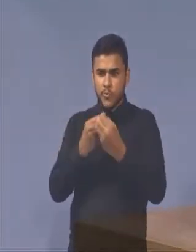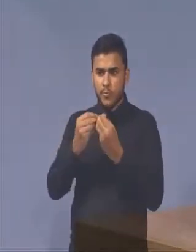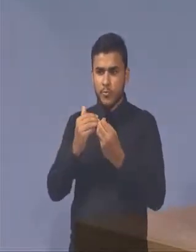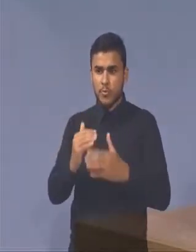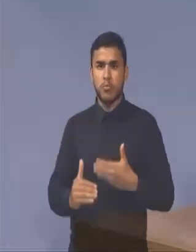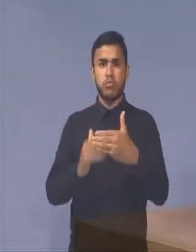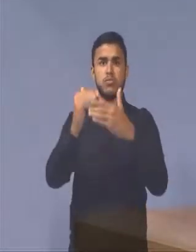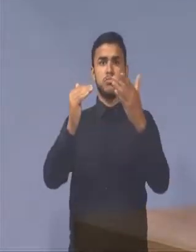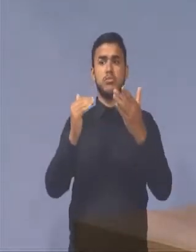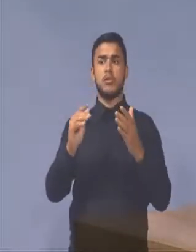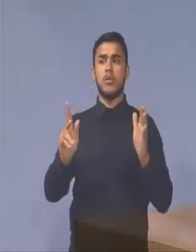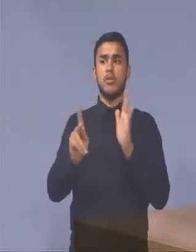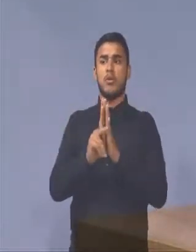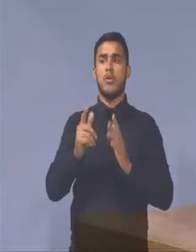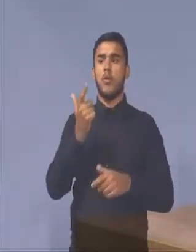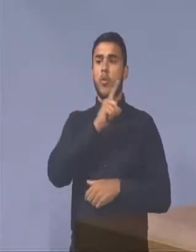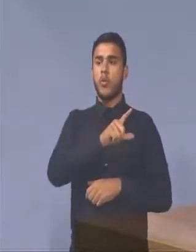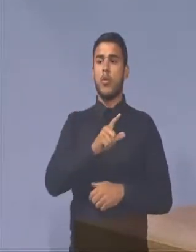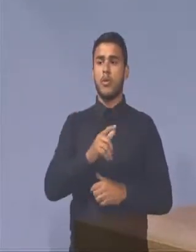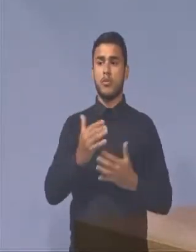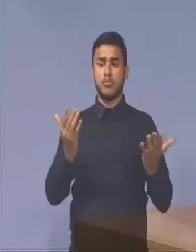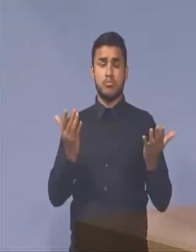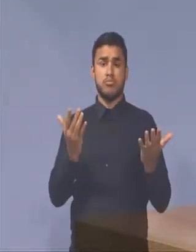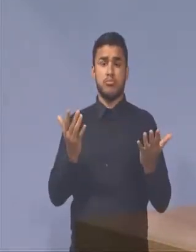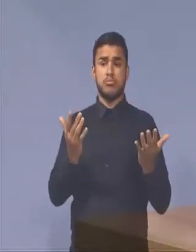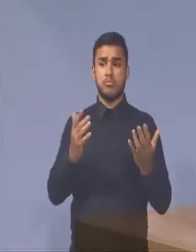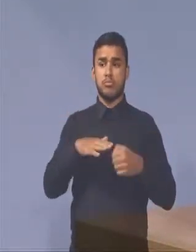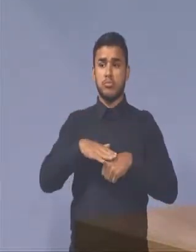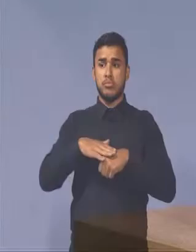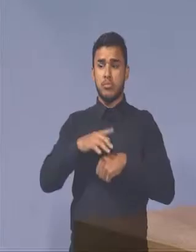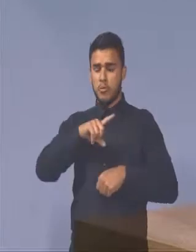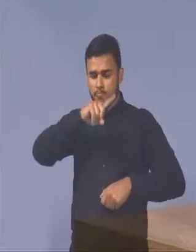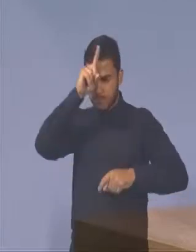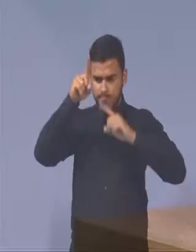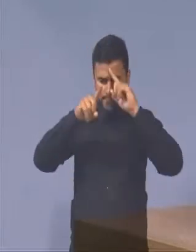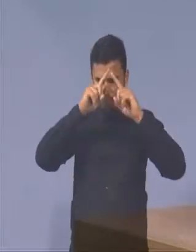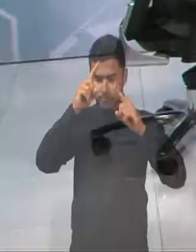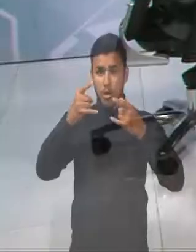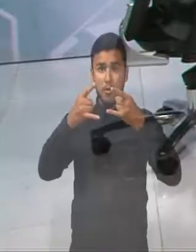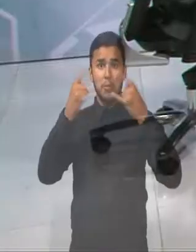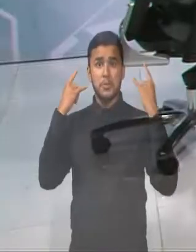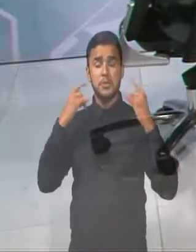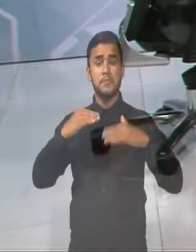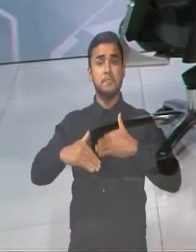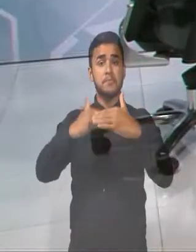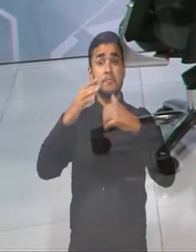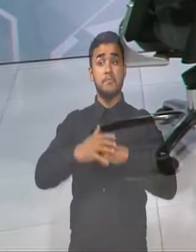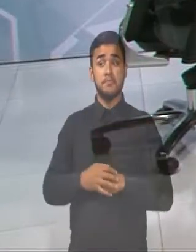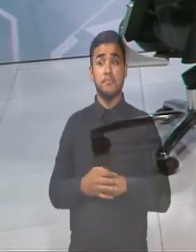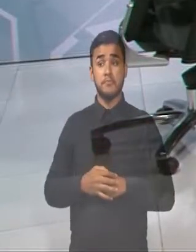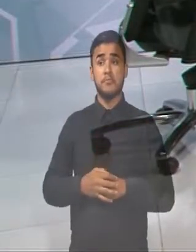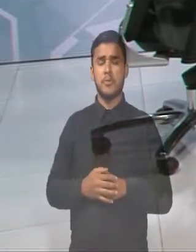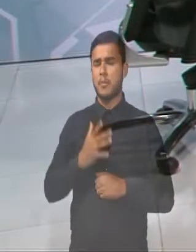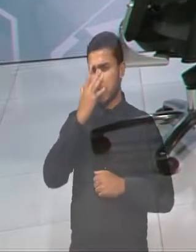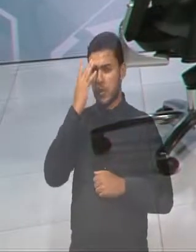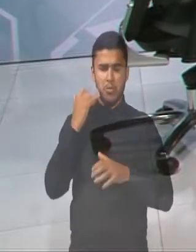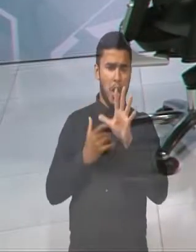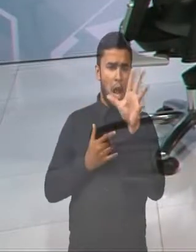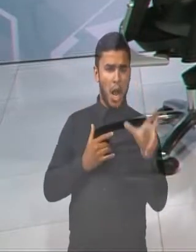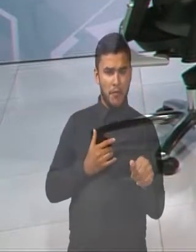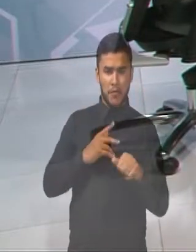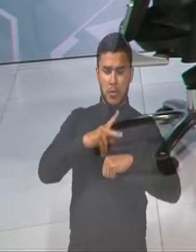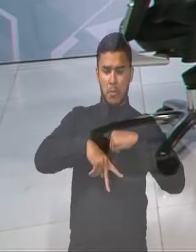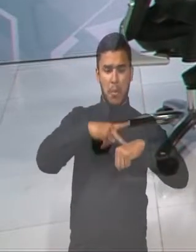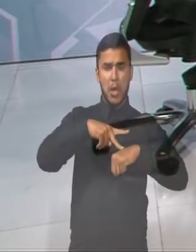alavancar um grande capital e se associar com um grande capital a partir de uma ideia. Está posto para quem está na África, está posto para quem